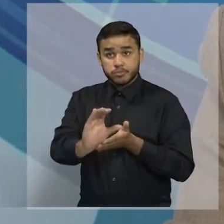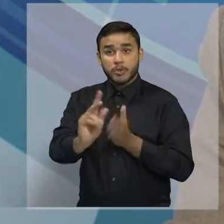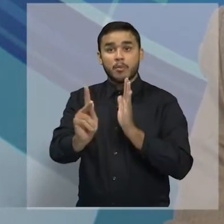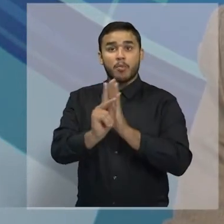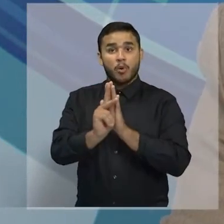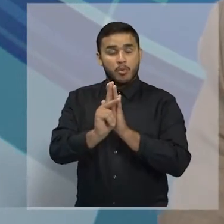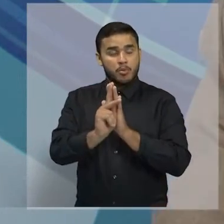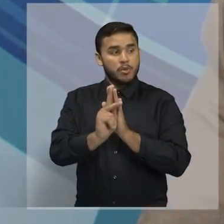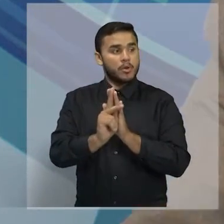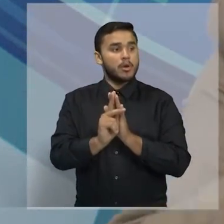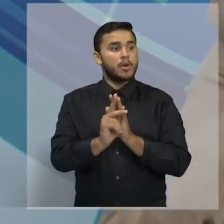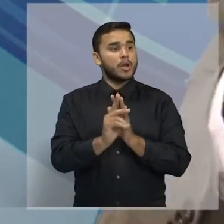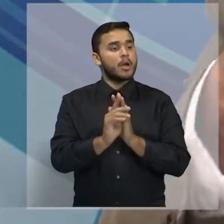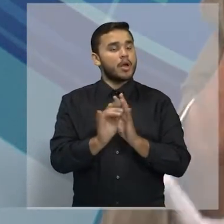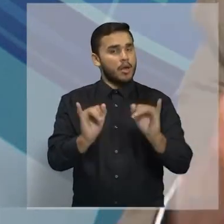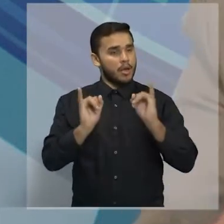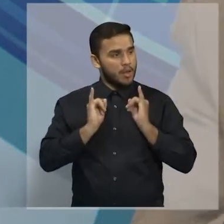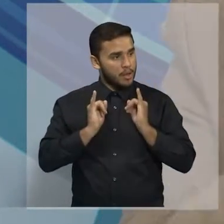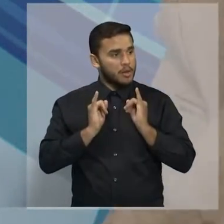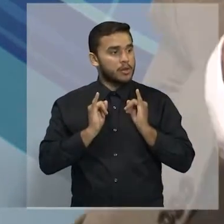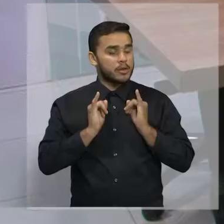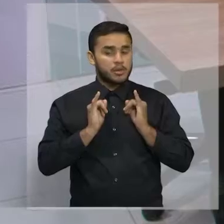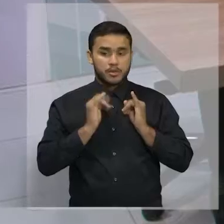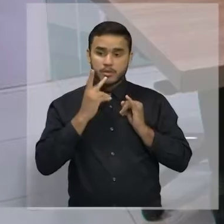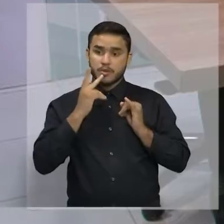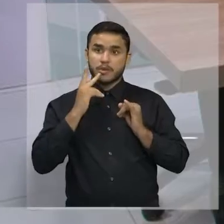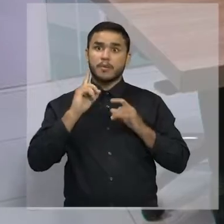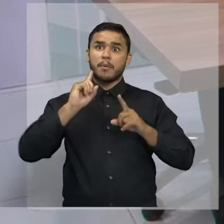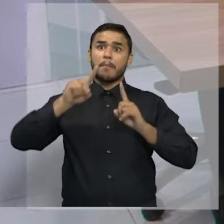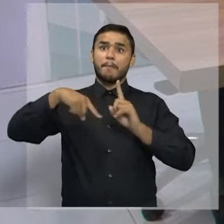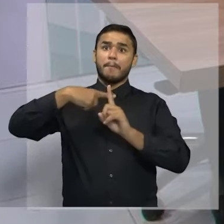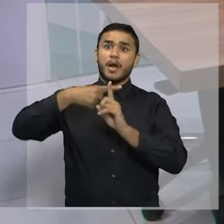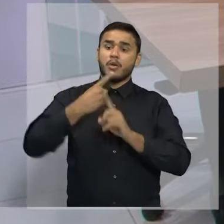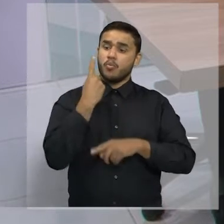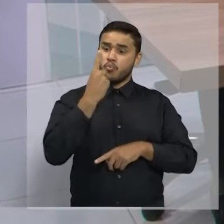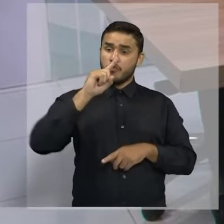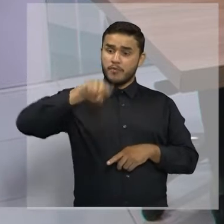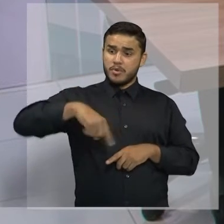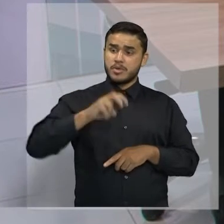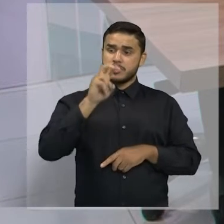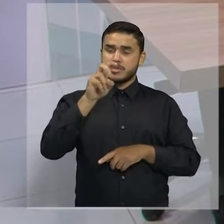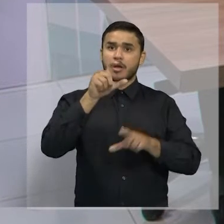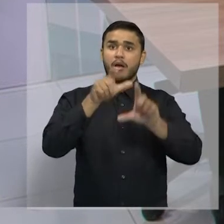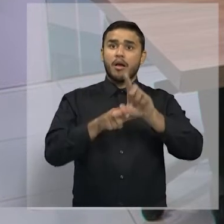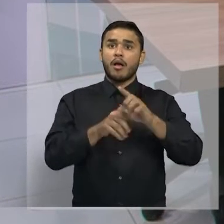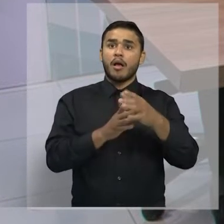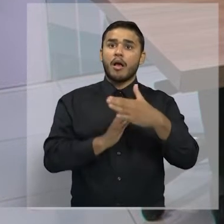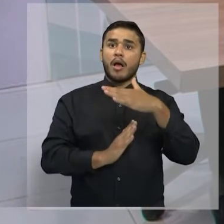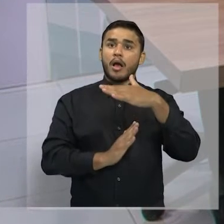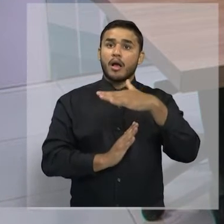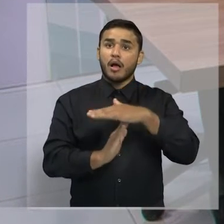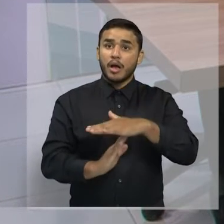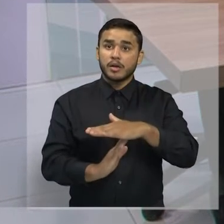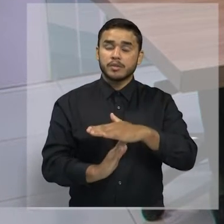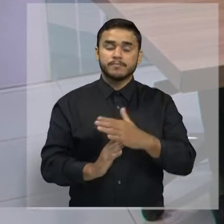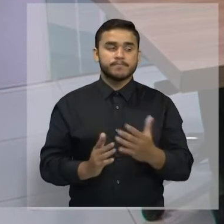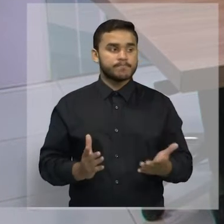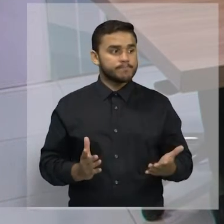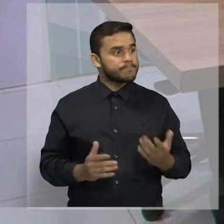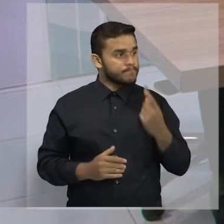contribuição patronal, ele aporta mais do dobro. Mais 1,5 bilhão. Isso fez